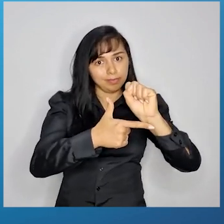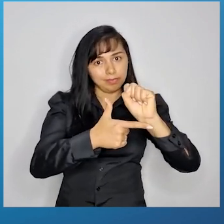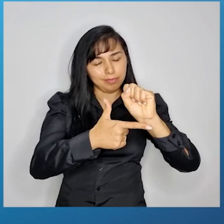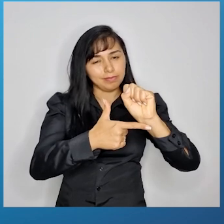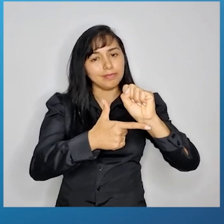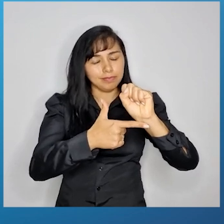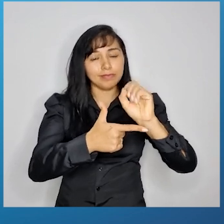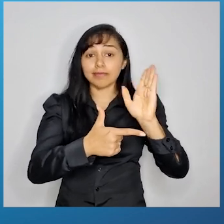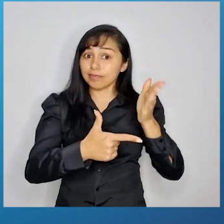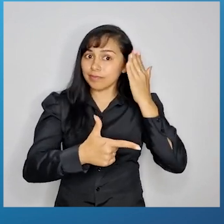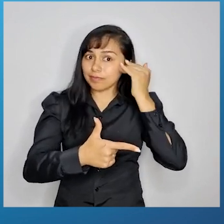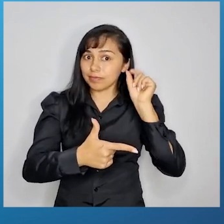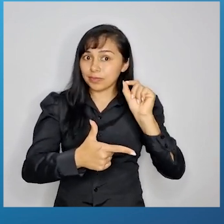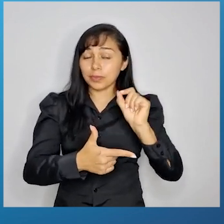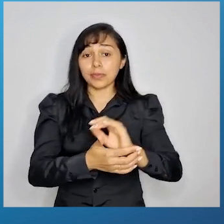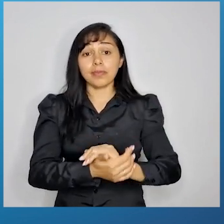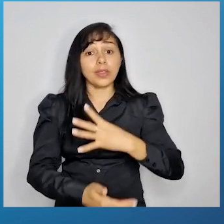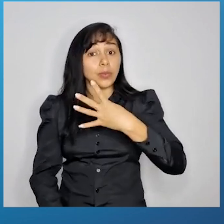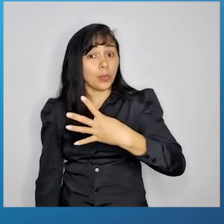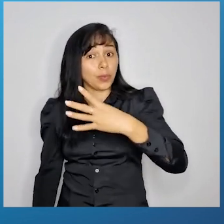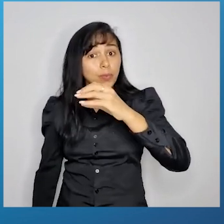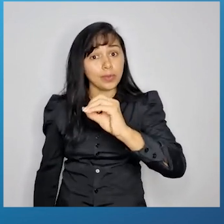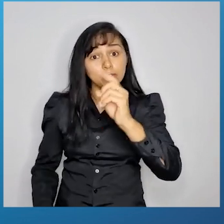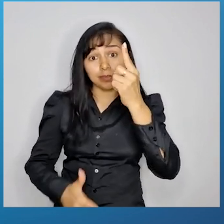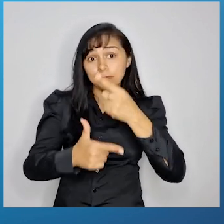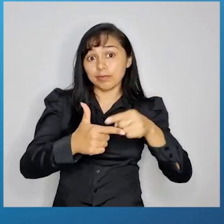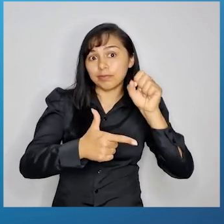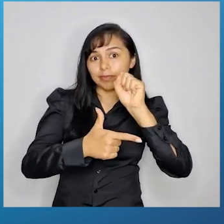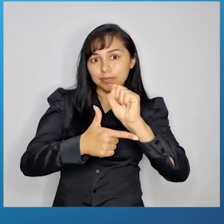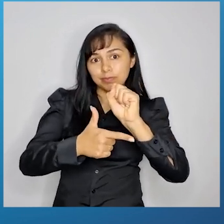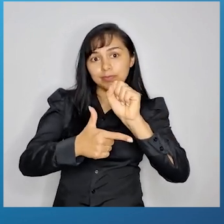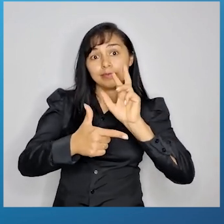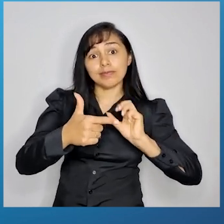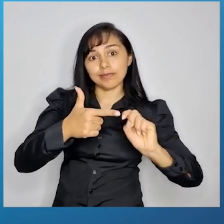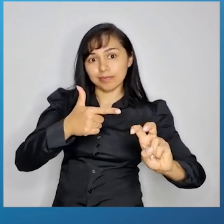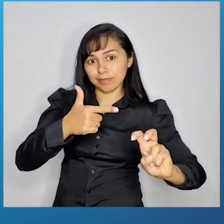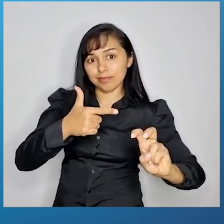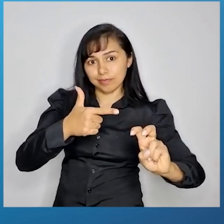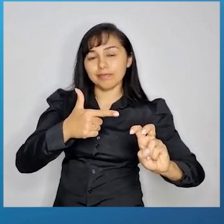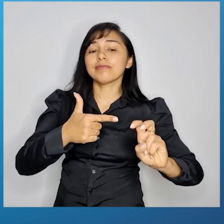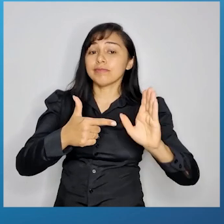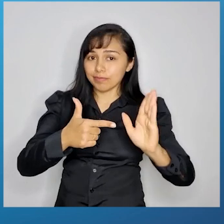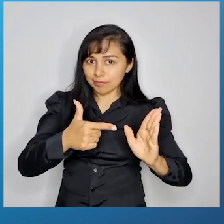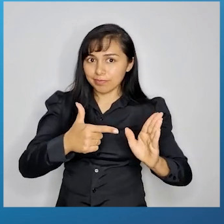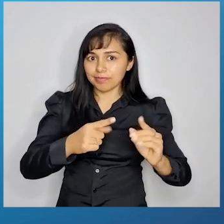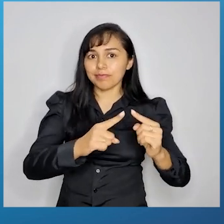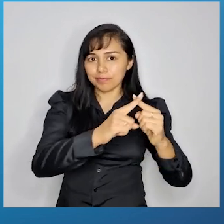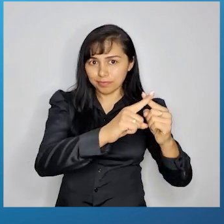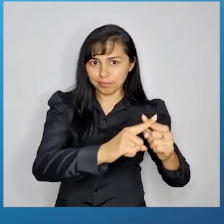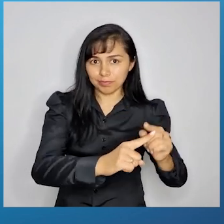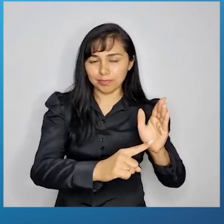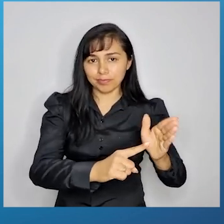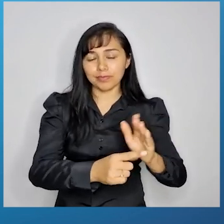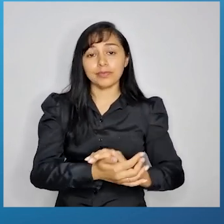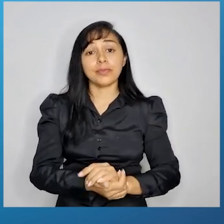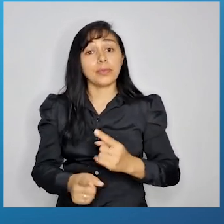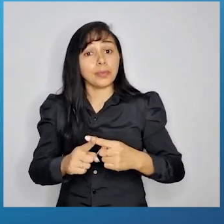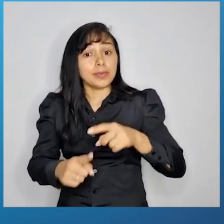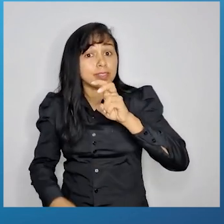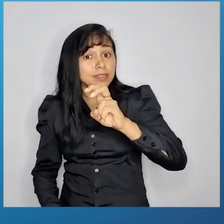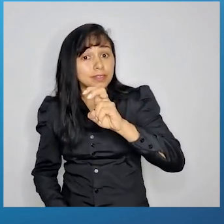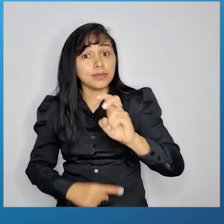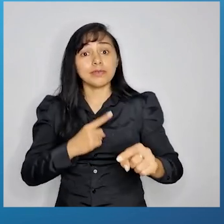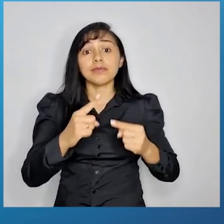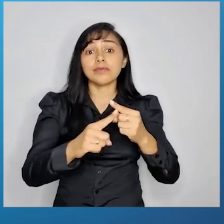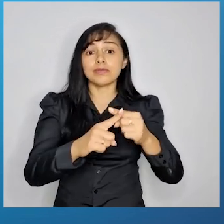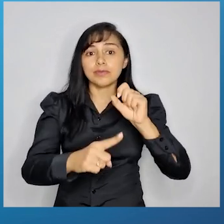8. Nós já sabemos que 40 dividido para 8 é 5. Nós fizemos aqui no início da conta. Porque